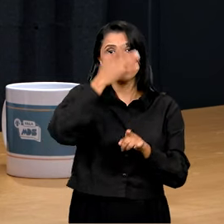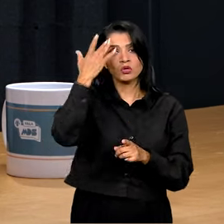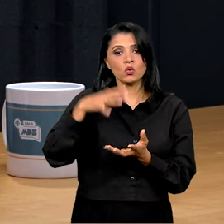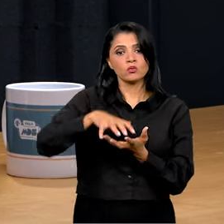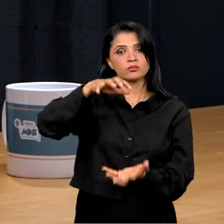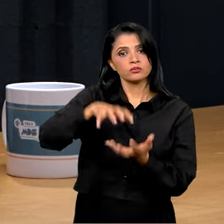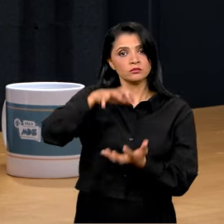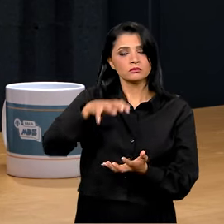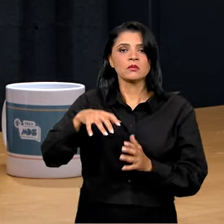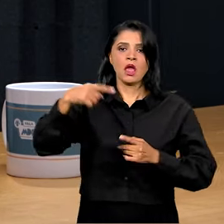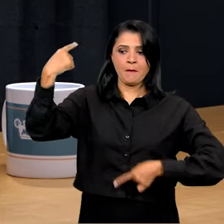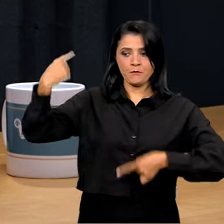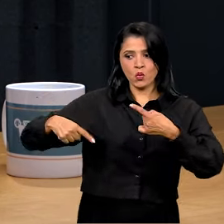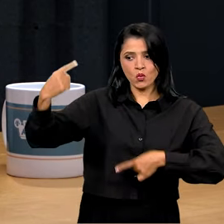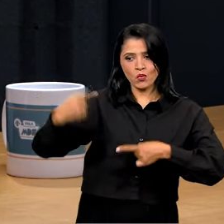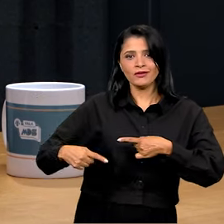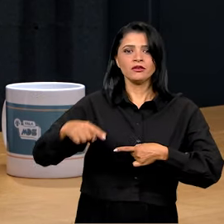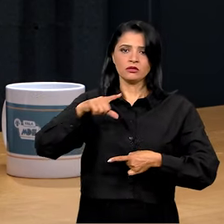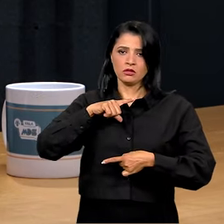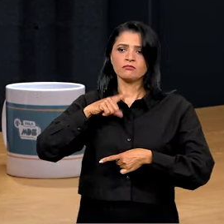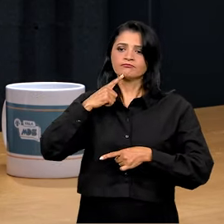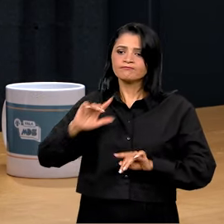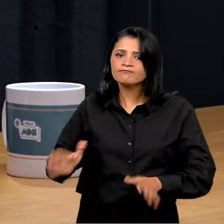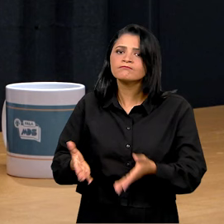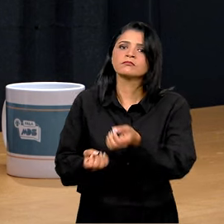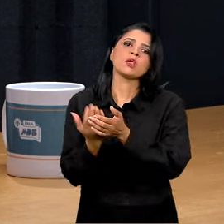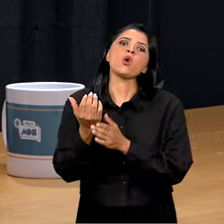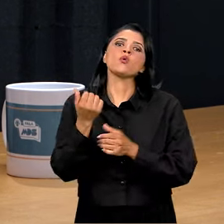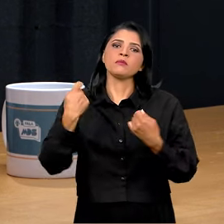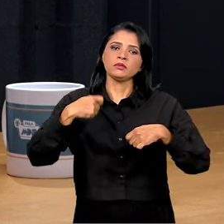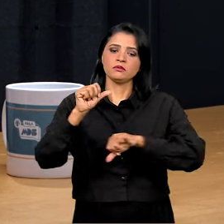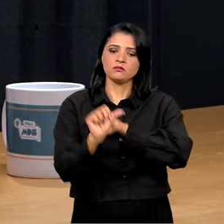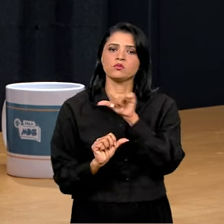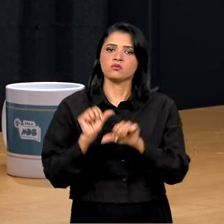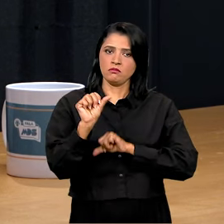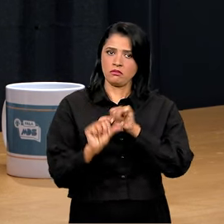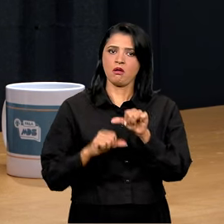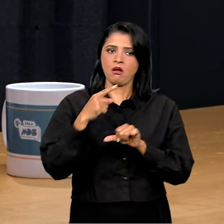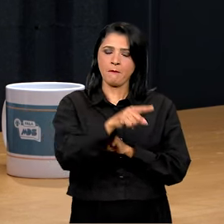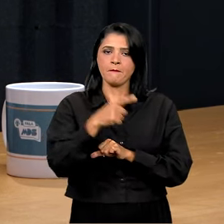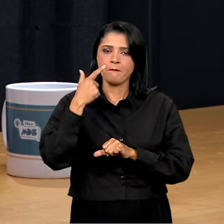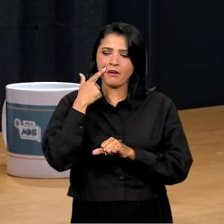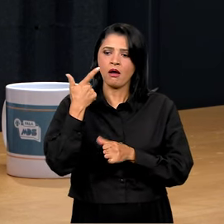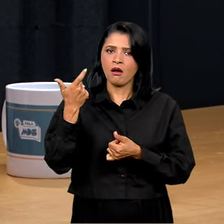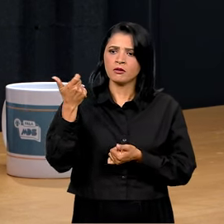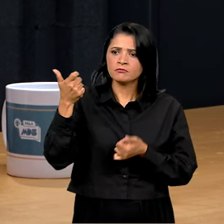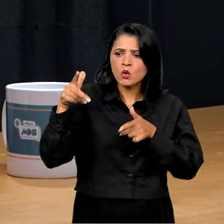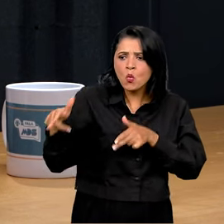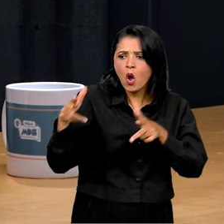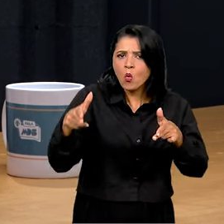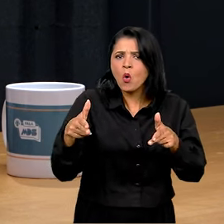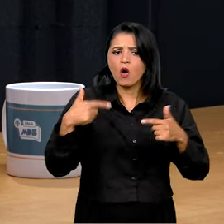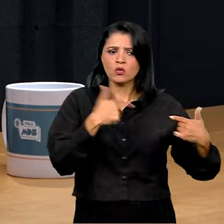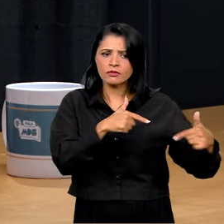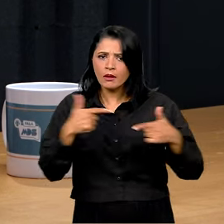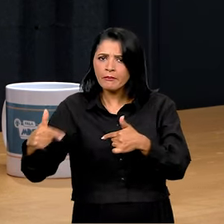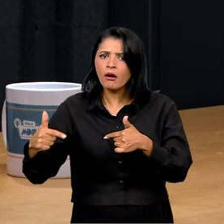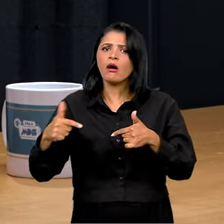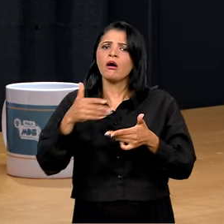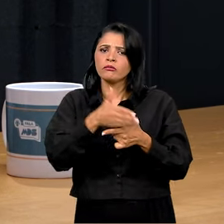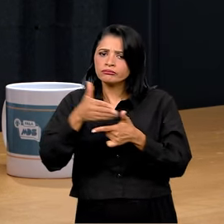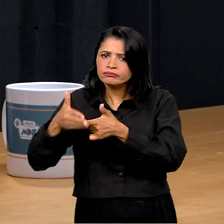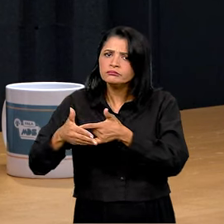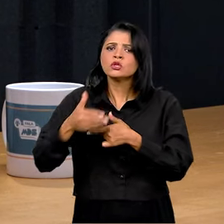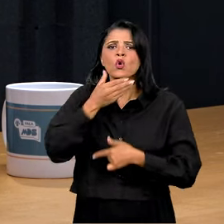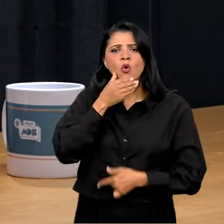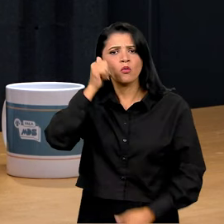idosos a política ainda buscará promover as mudanças necessárias para uma divisão mais igualitária do trabalho de